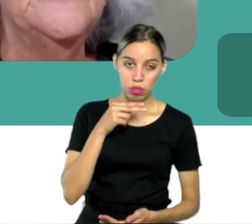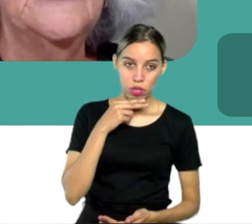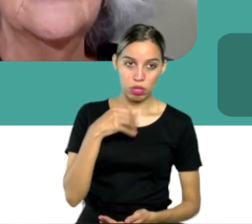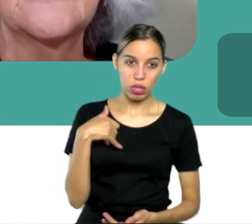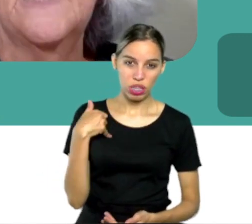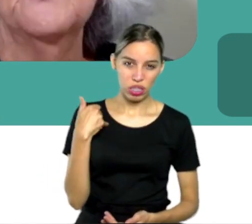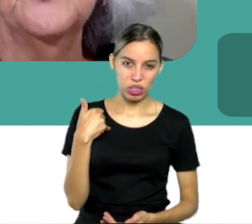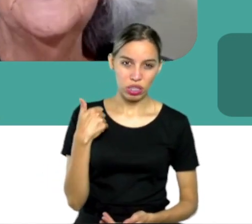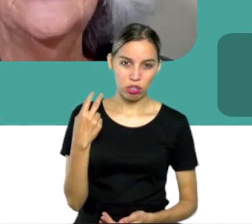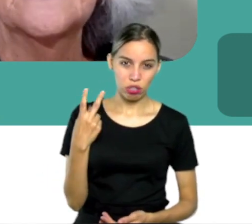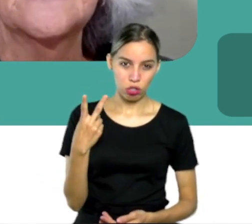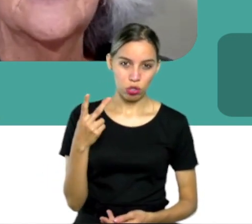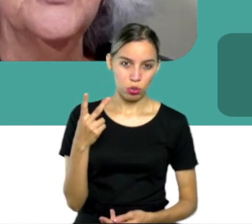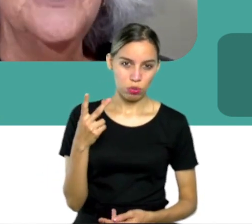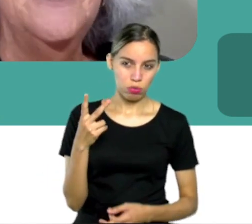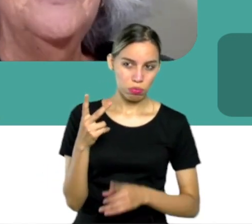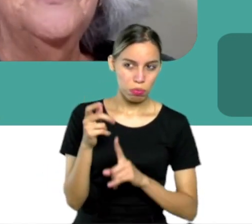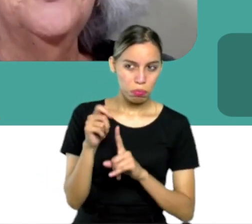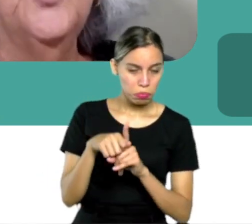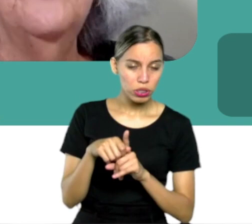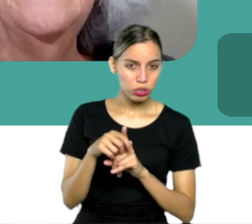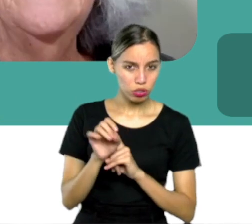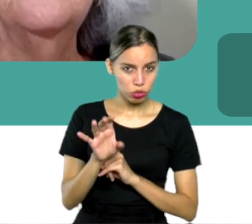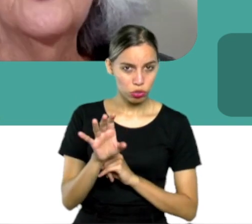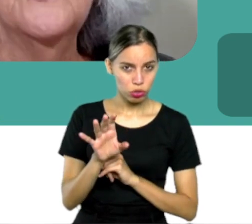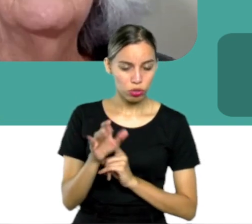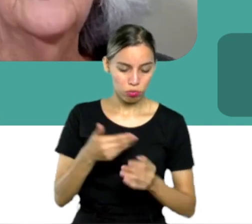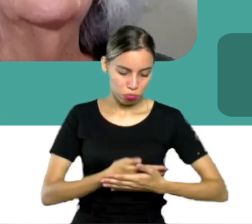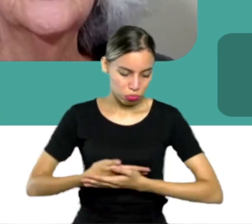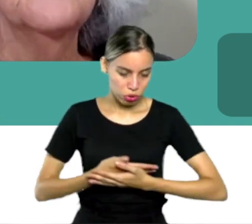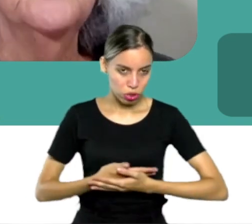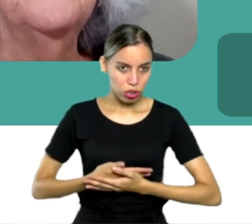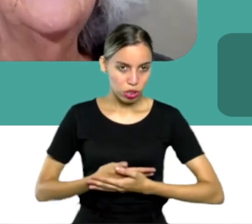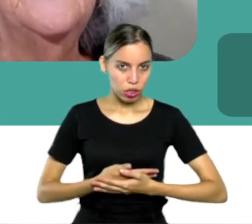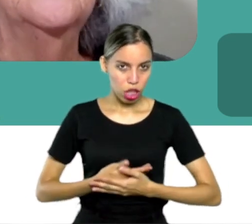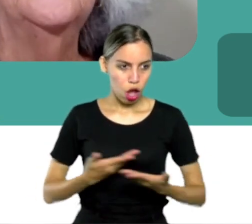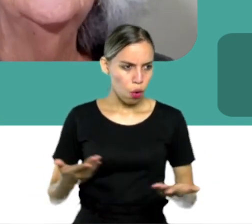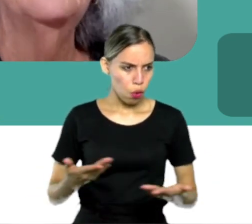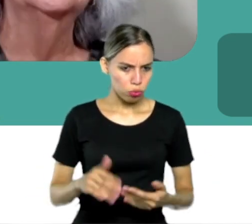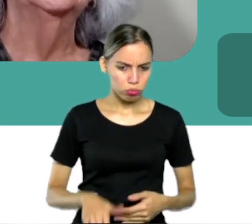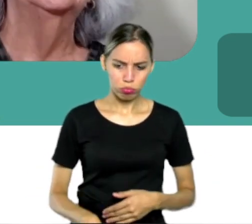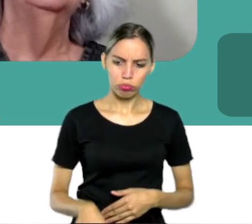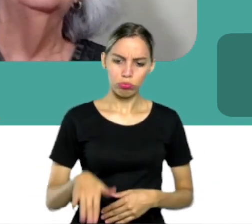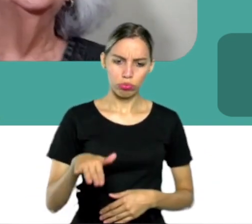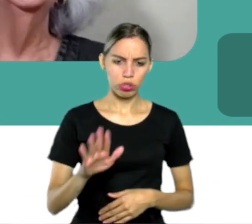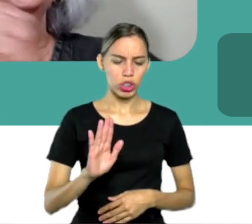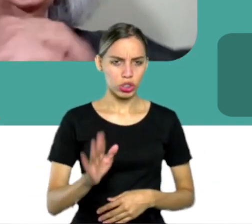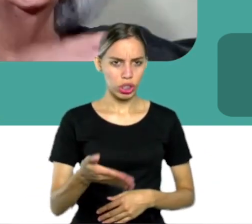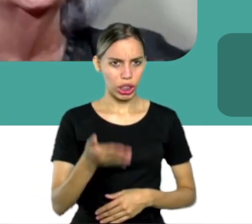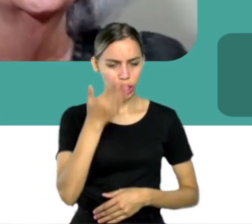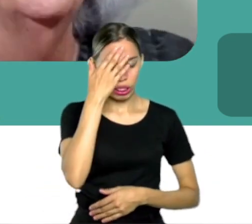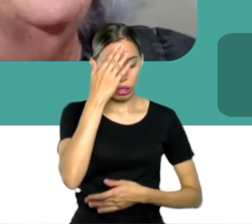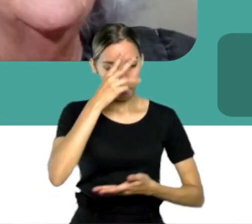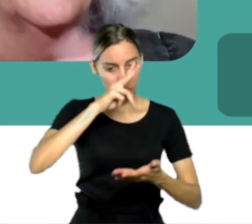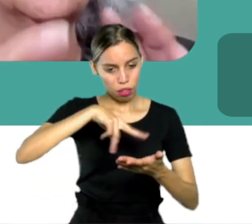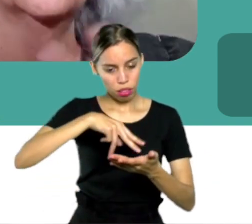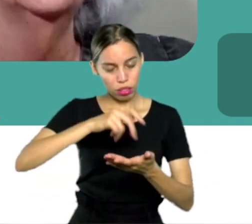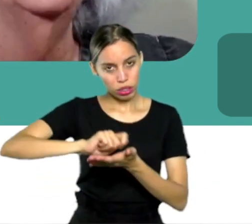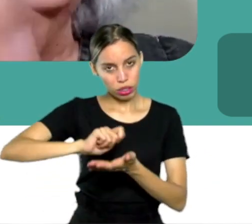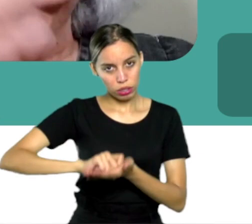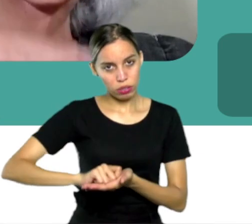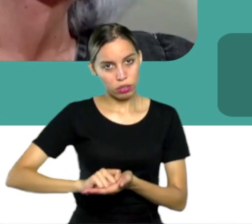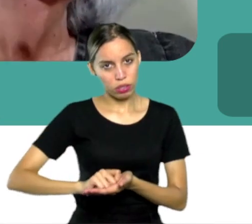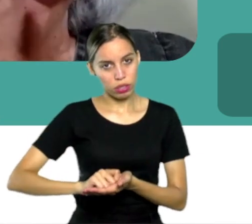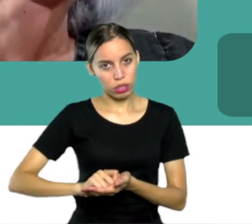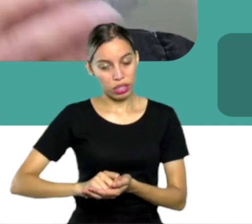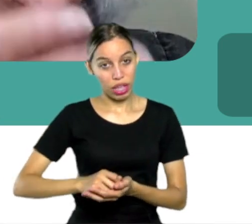muito engraçado, muito interessante, domina um vocabulário desde muito pequeno, então eu escrevi tudo sobre as nossas conversas,